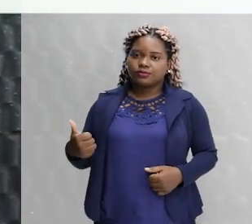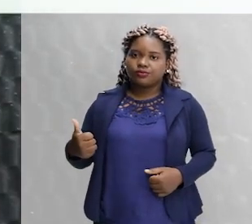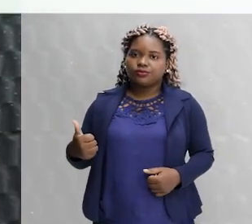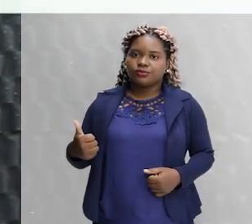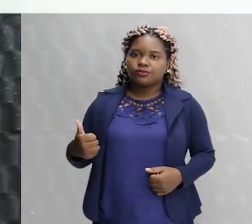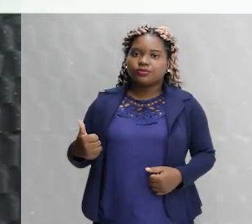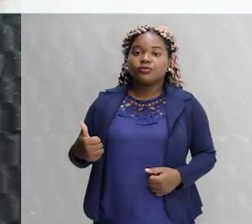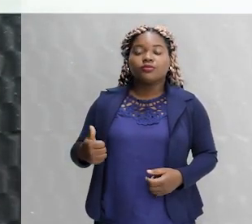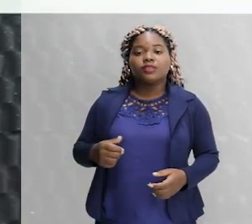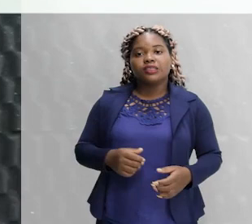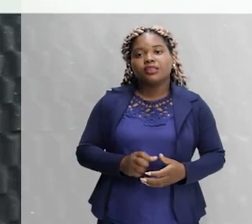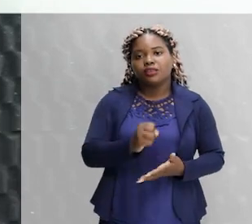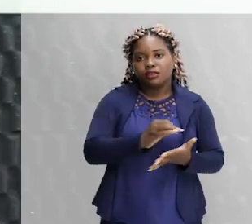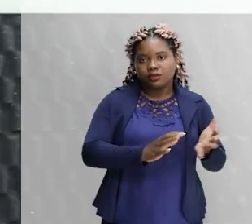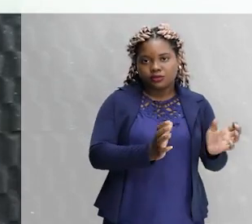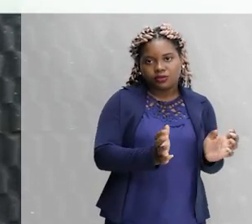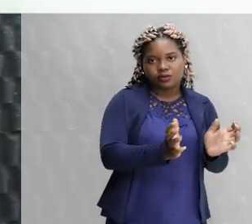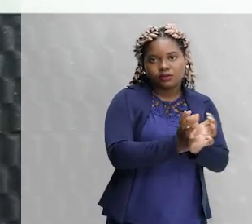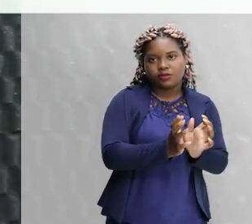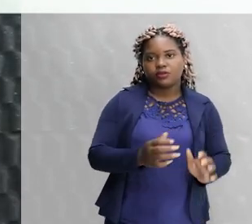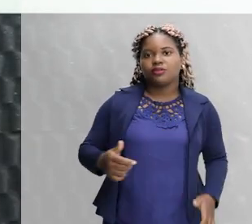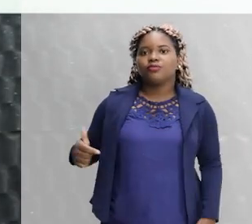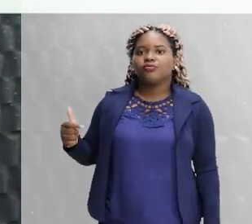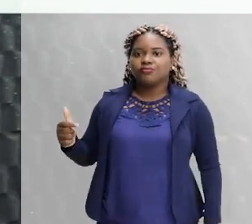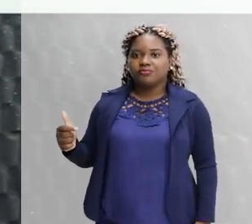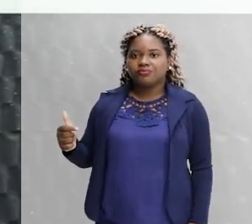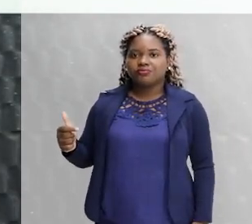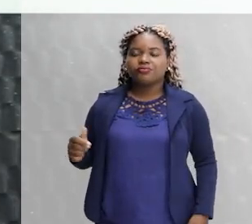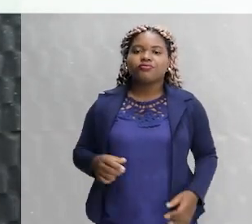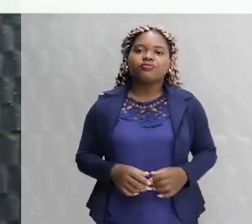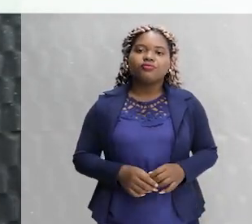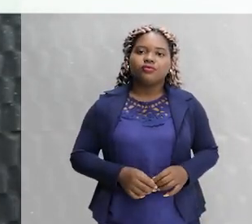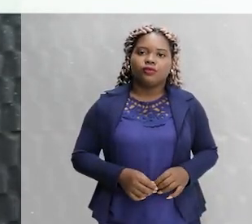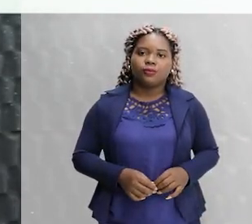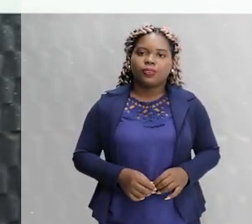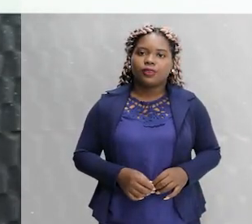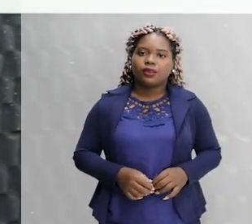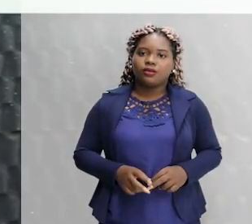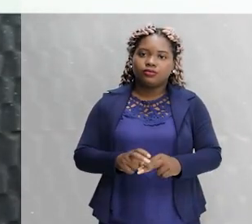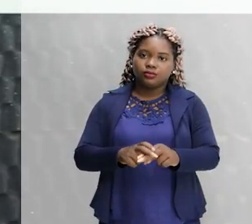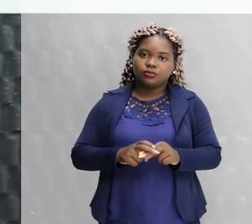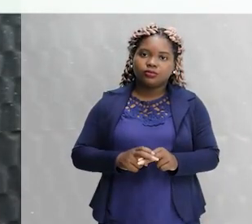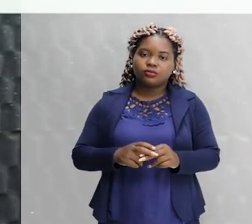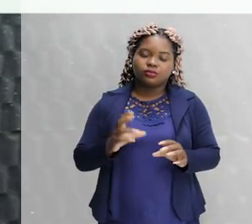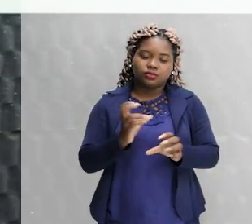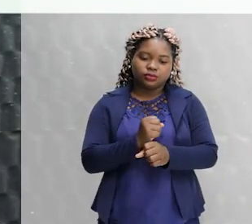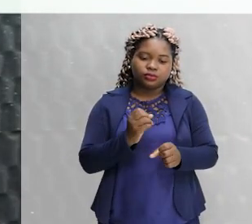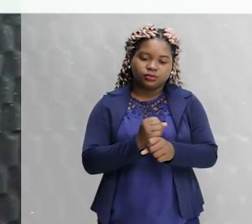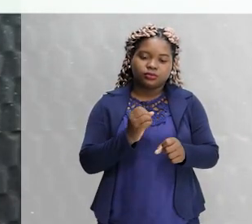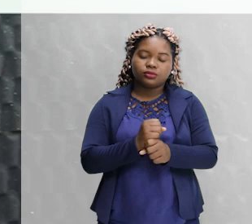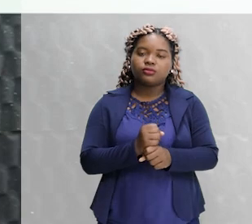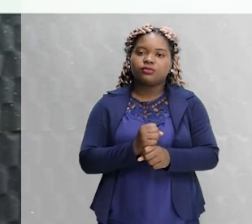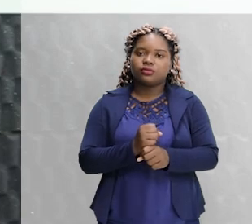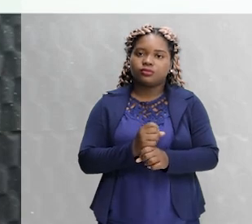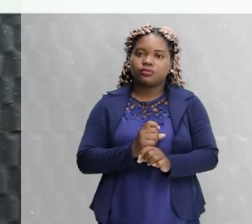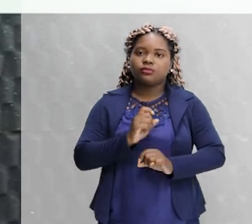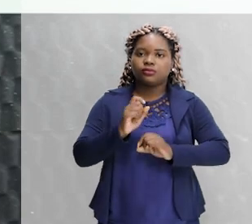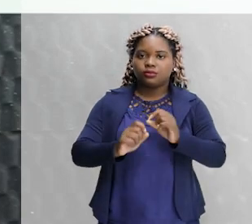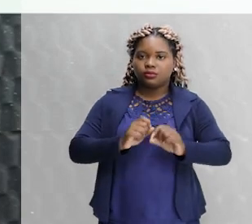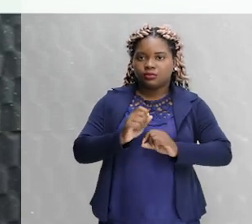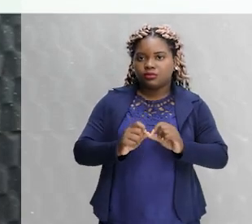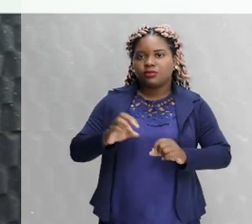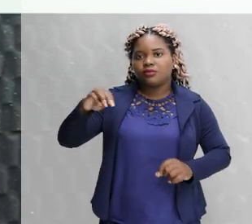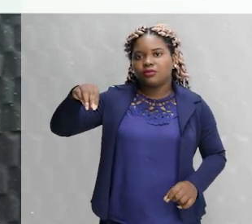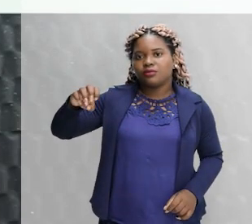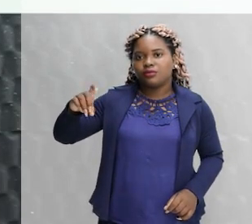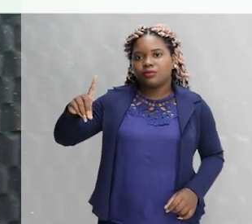o trabalho em equipe vai ter peso 2. Tá? E a partir daí, ele quer que a gente calcule aí